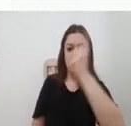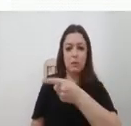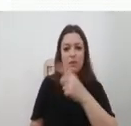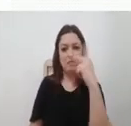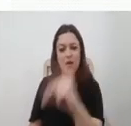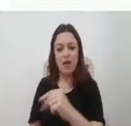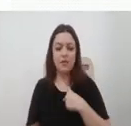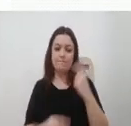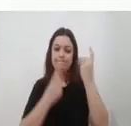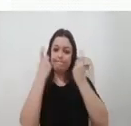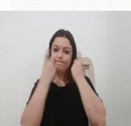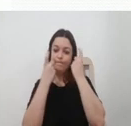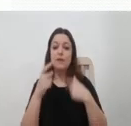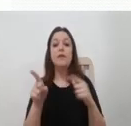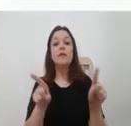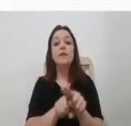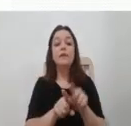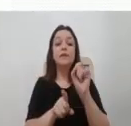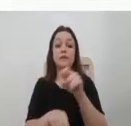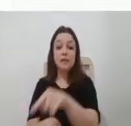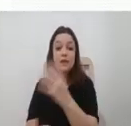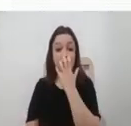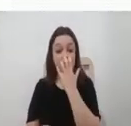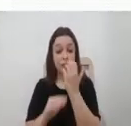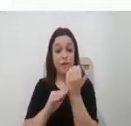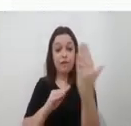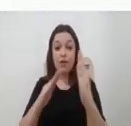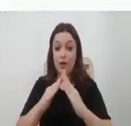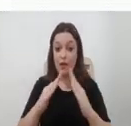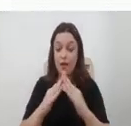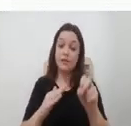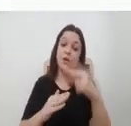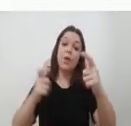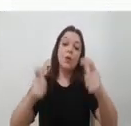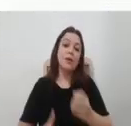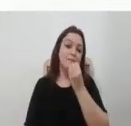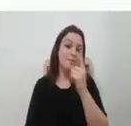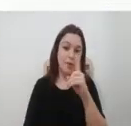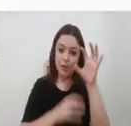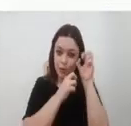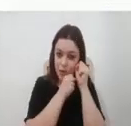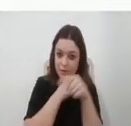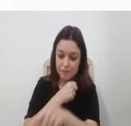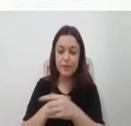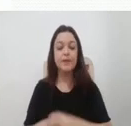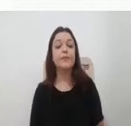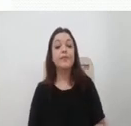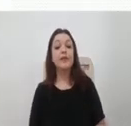pelo tutor geram preocupação, se o animal vive para fora de casa ou em local